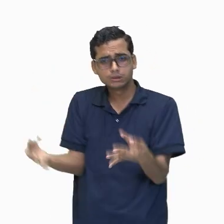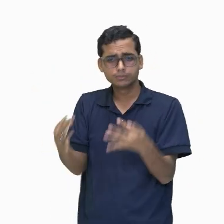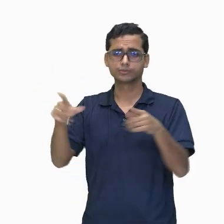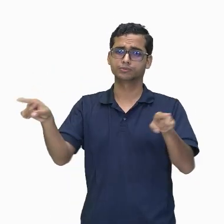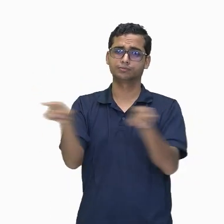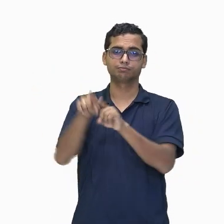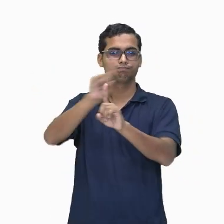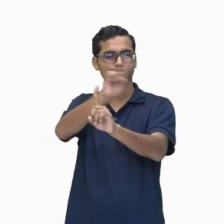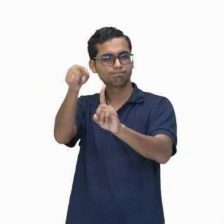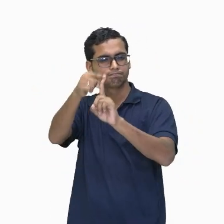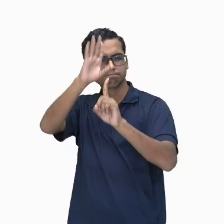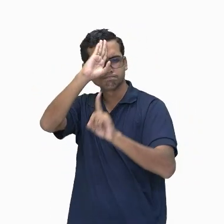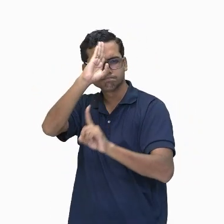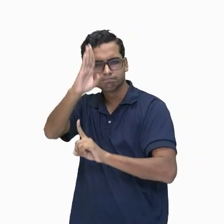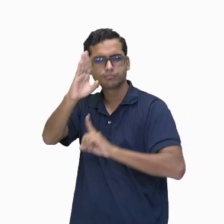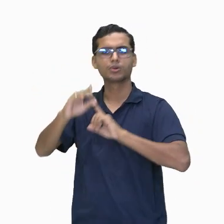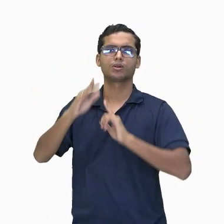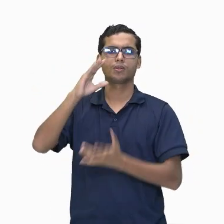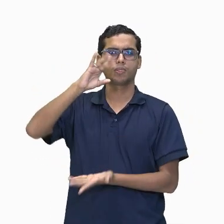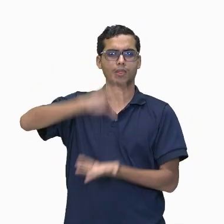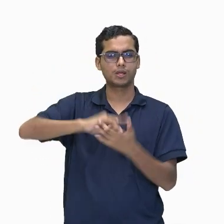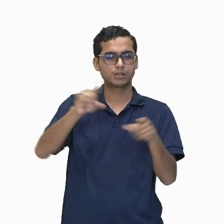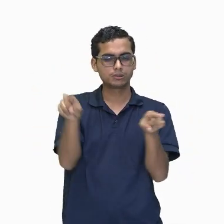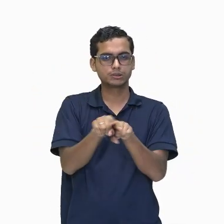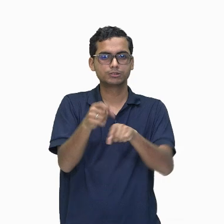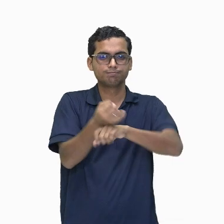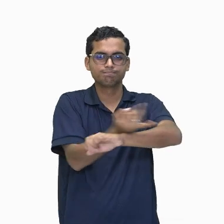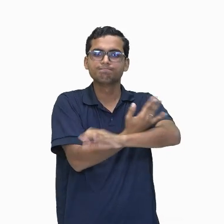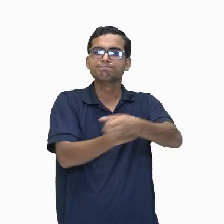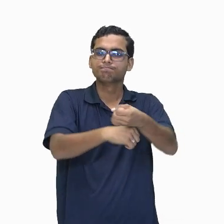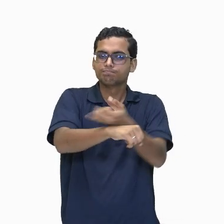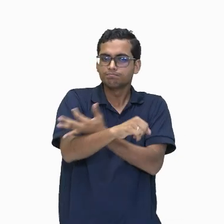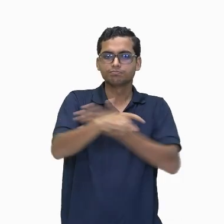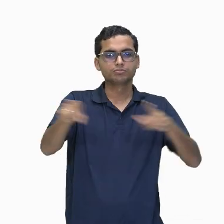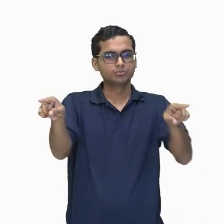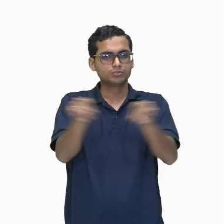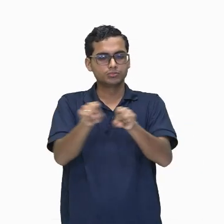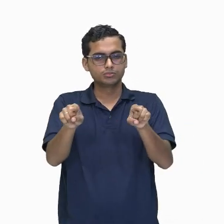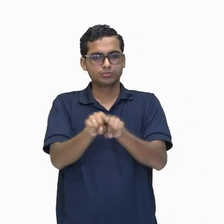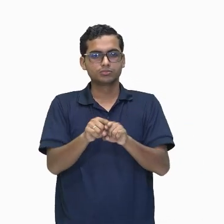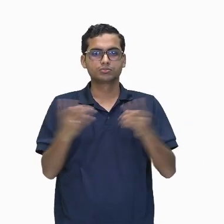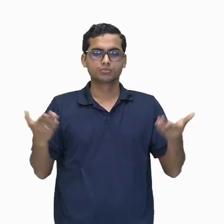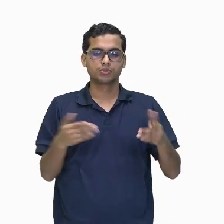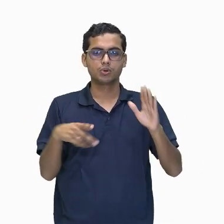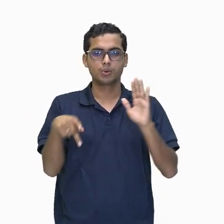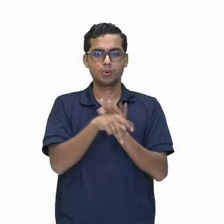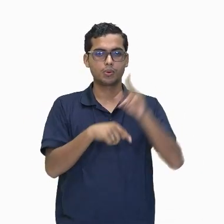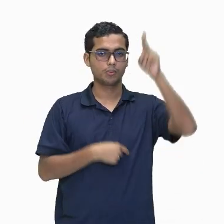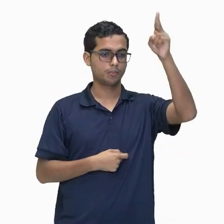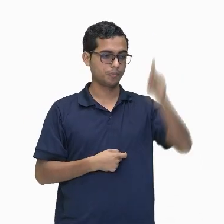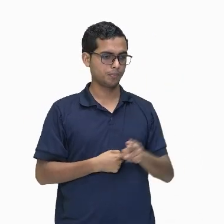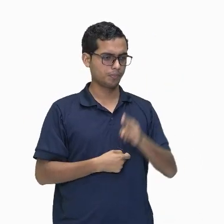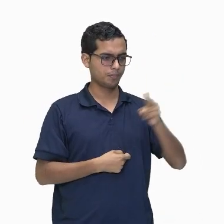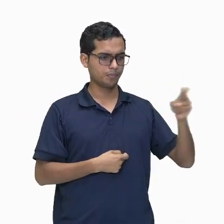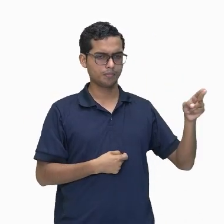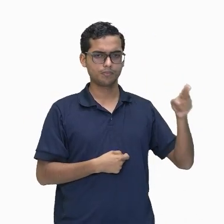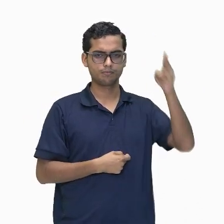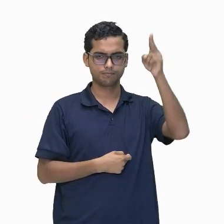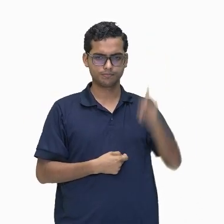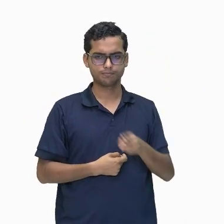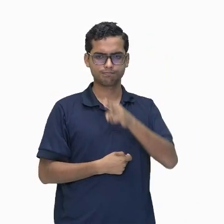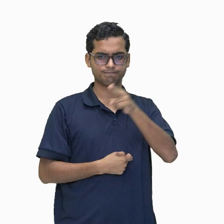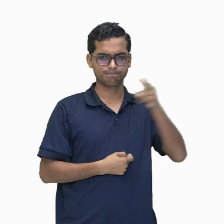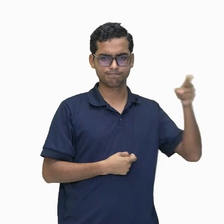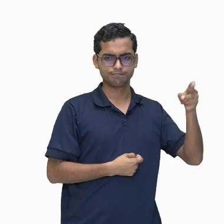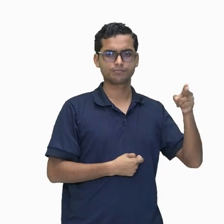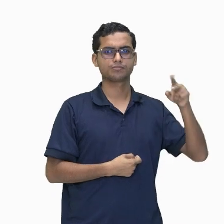muitas vezes com forte carga emocional. Em contraposição, o padre Manuel de Bernardes e o Marquês